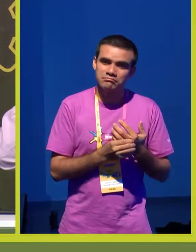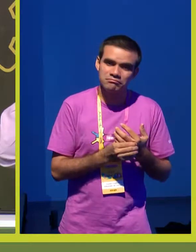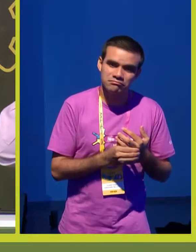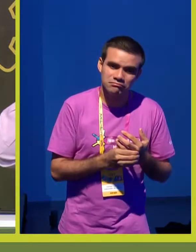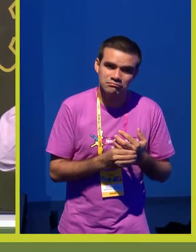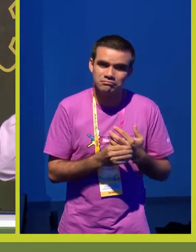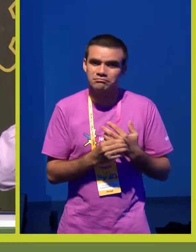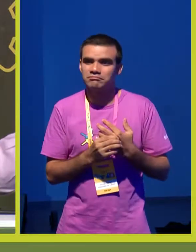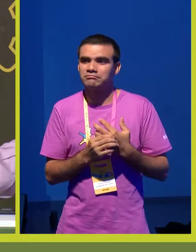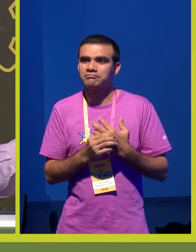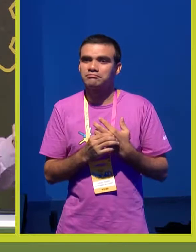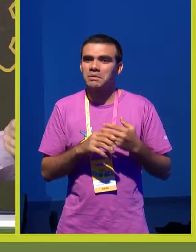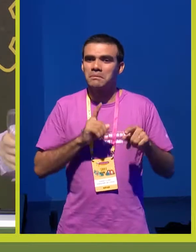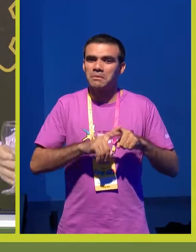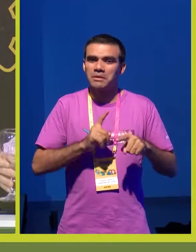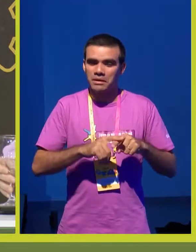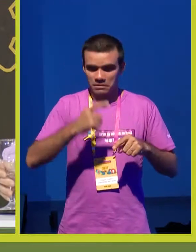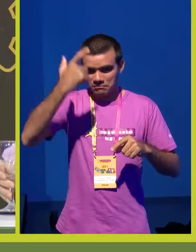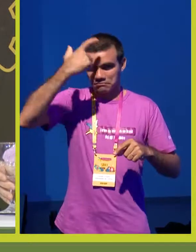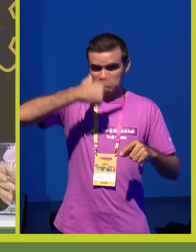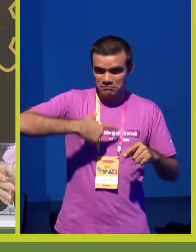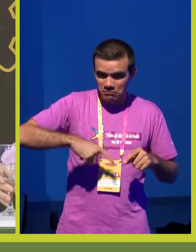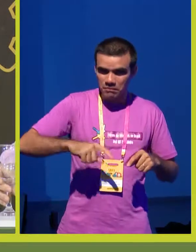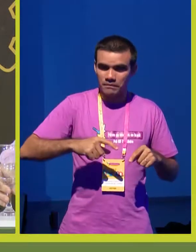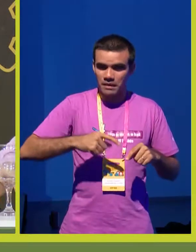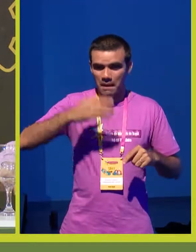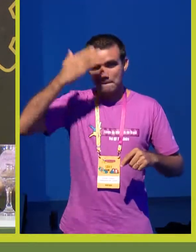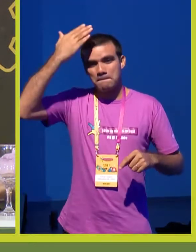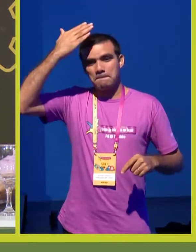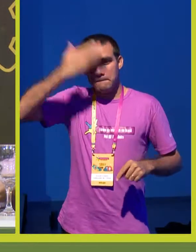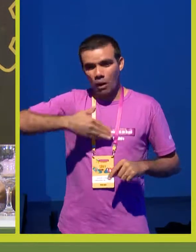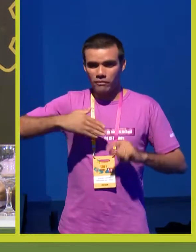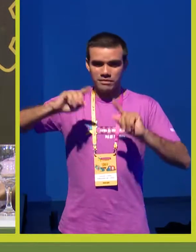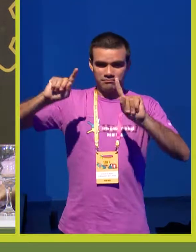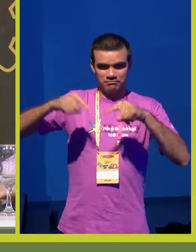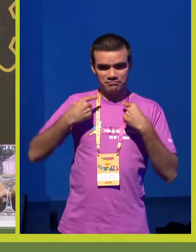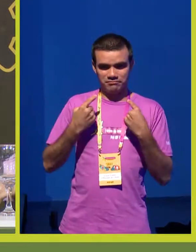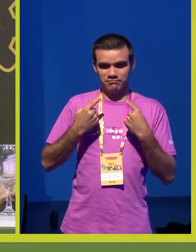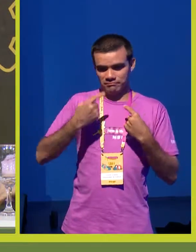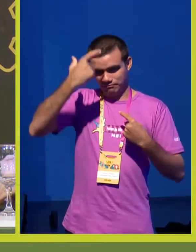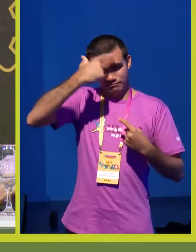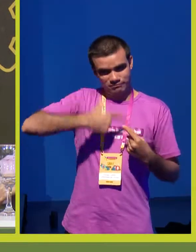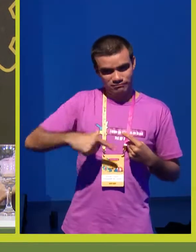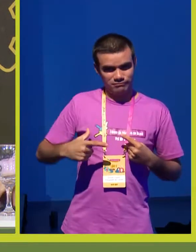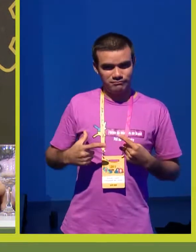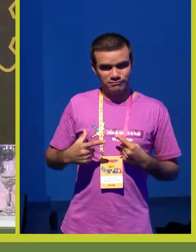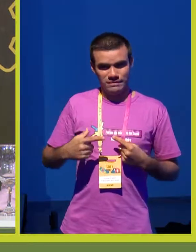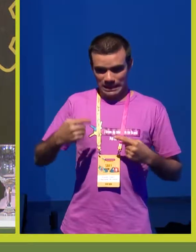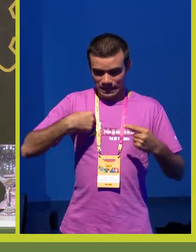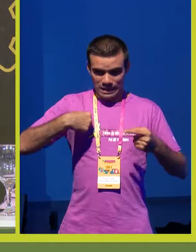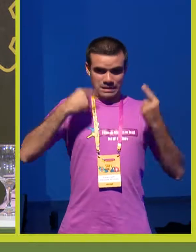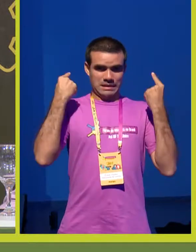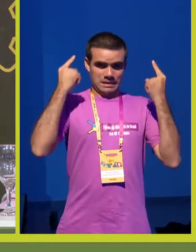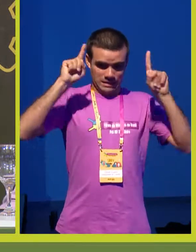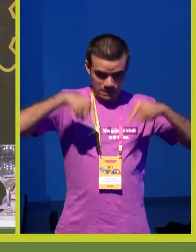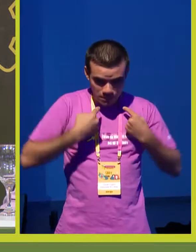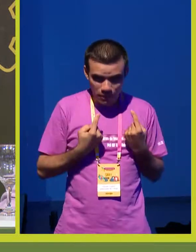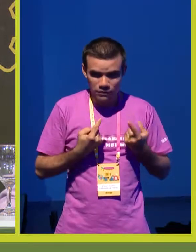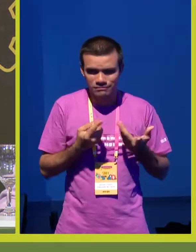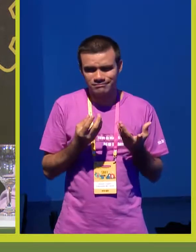consiste em produção de prova contra si mesmo, o que contrariaria dispositivo constitucional, uma discussão que está sendo feita, enfim.